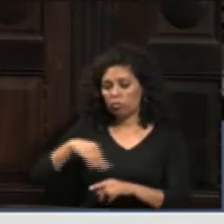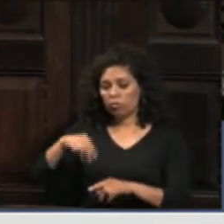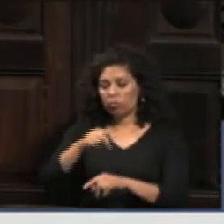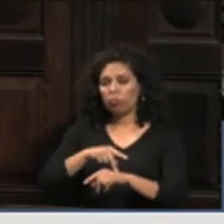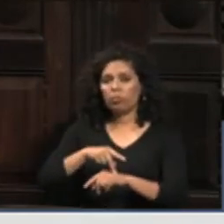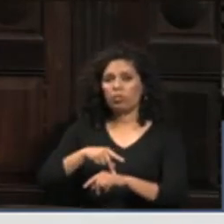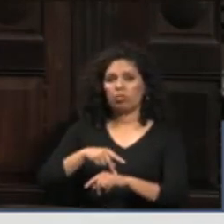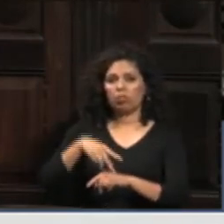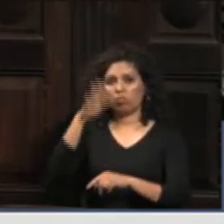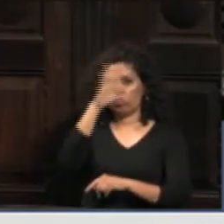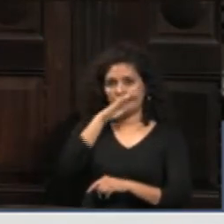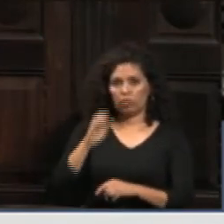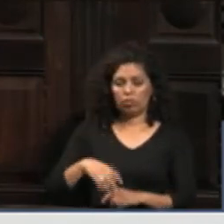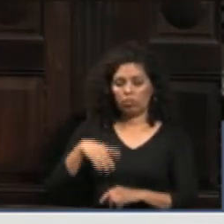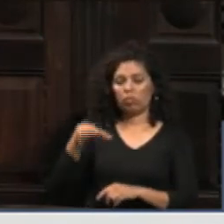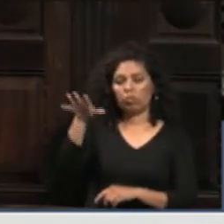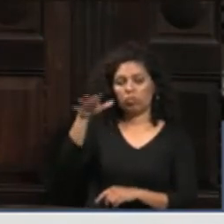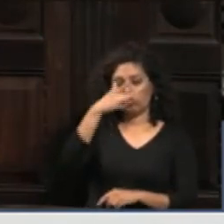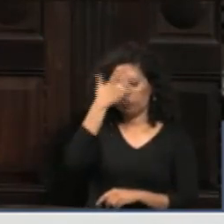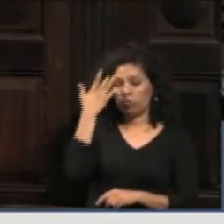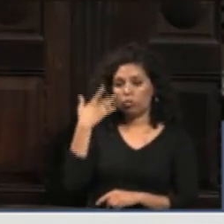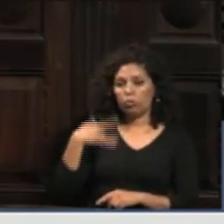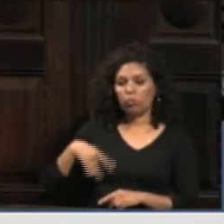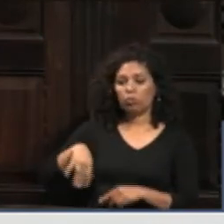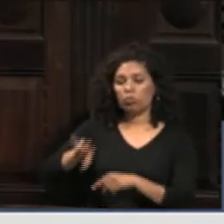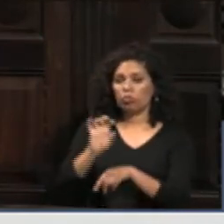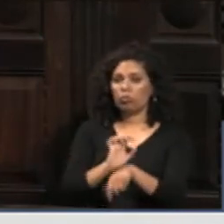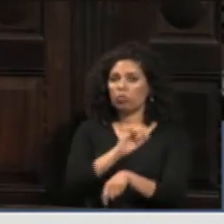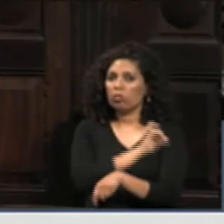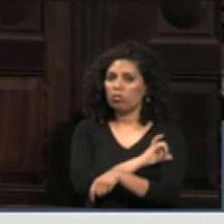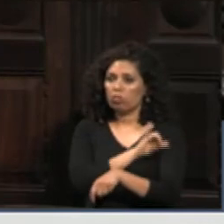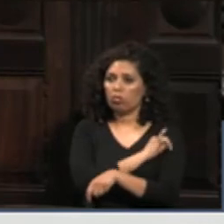nosso país, à população do nosso Estado,